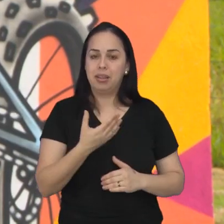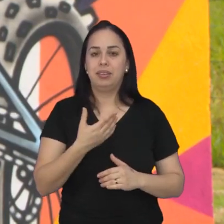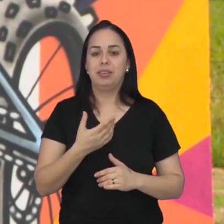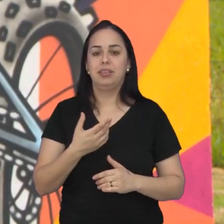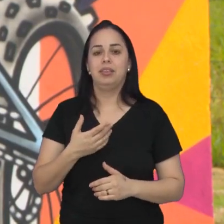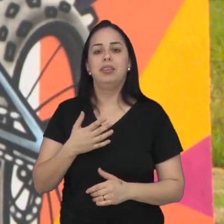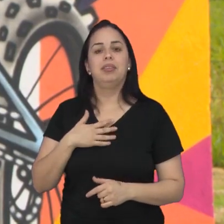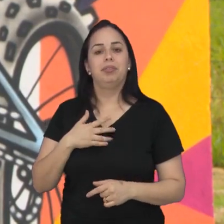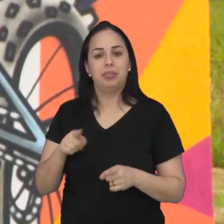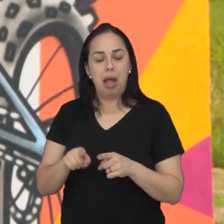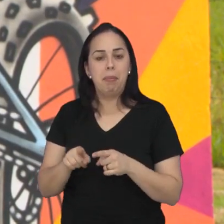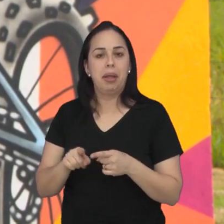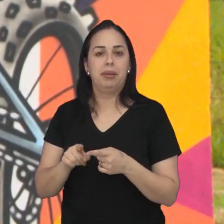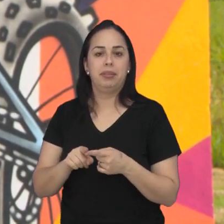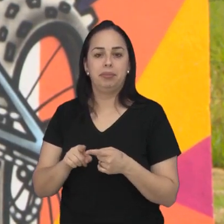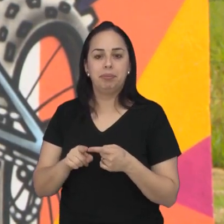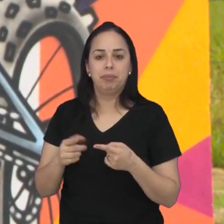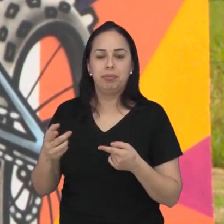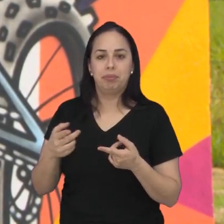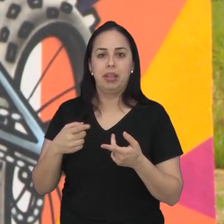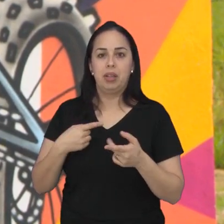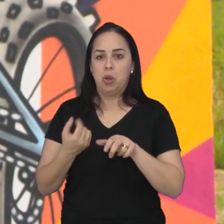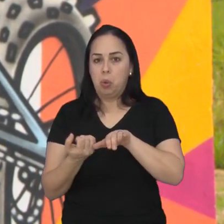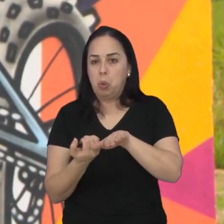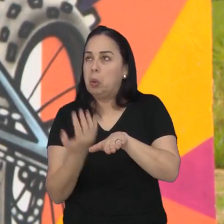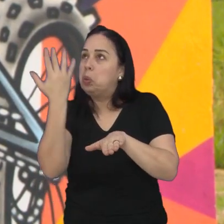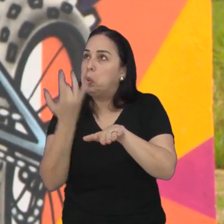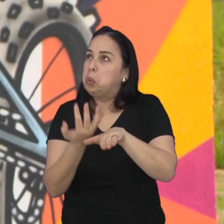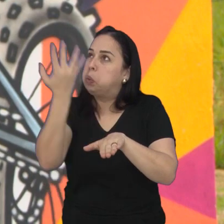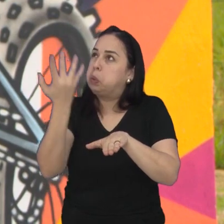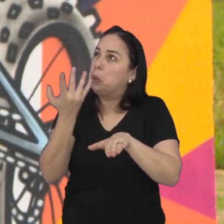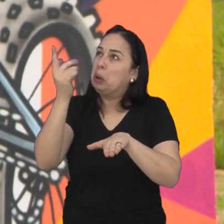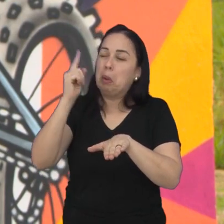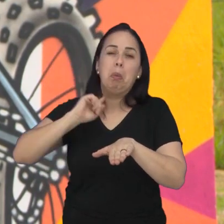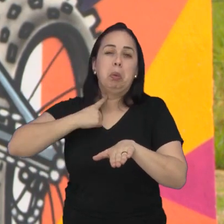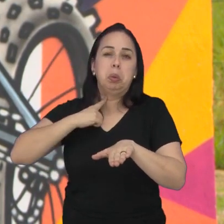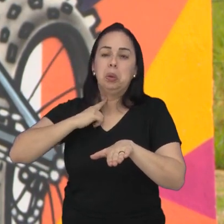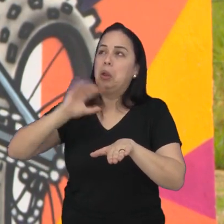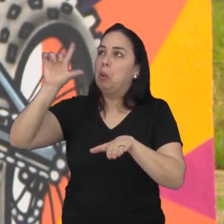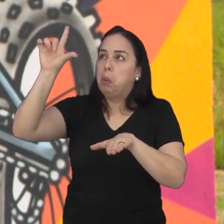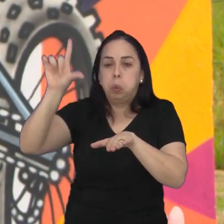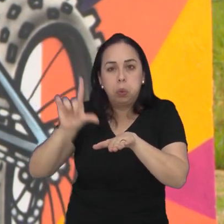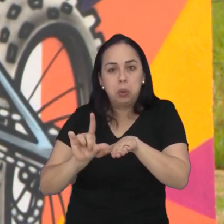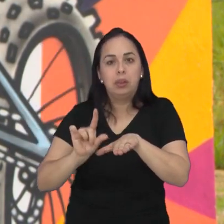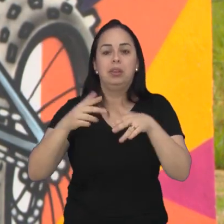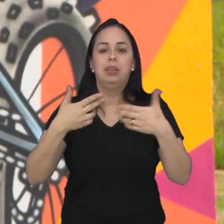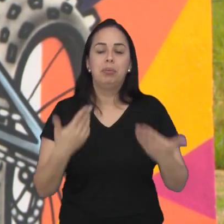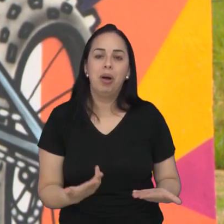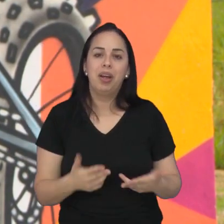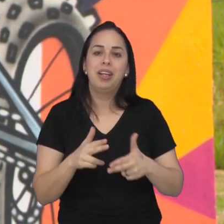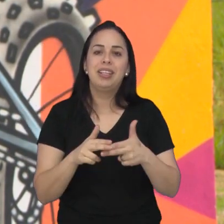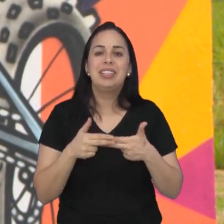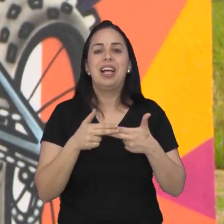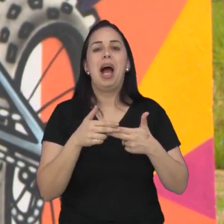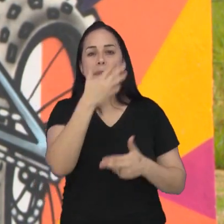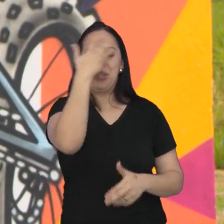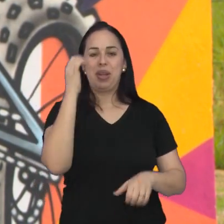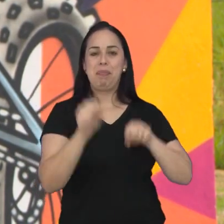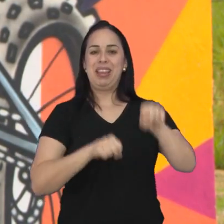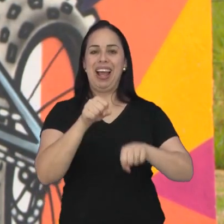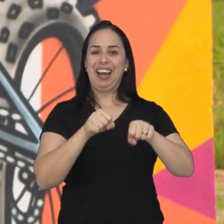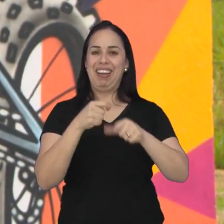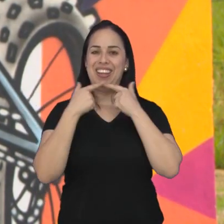saúde pedalar, diminui o monóxido de carbono, né, na atmosfera. E, poxa vida, eu acho que, como